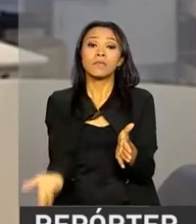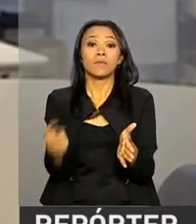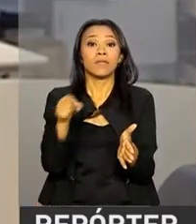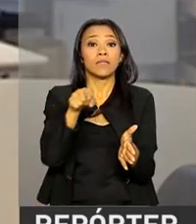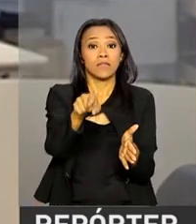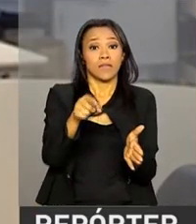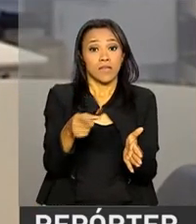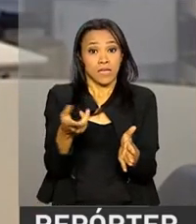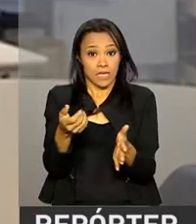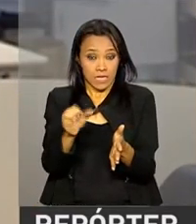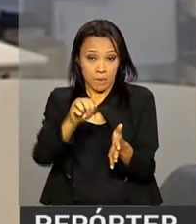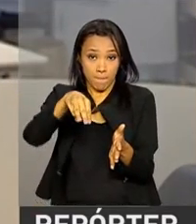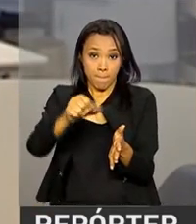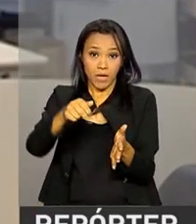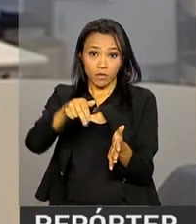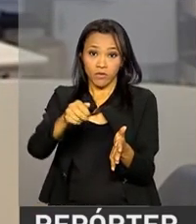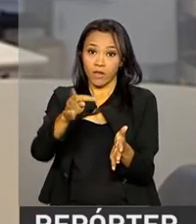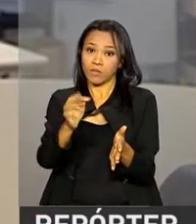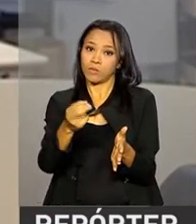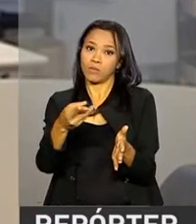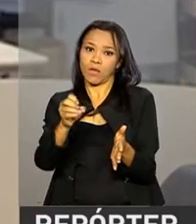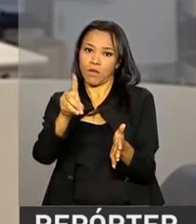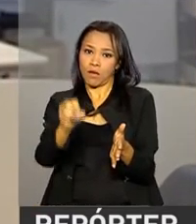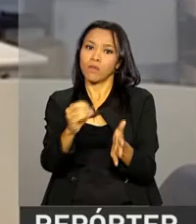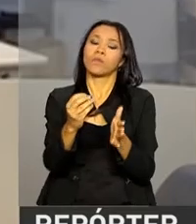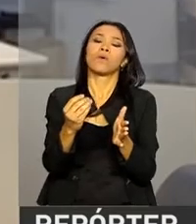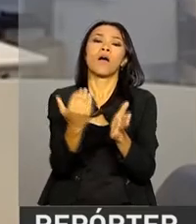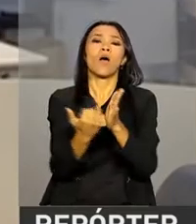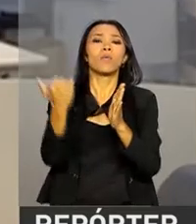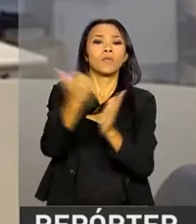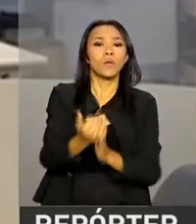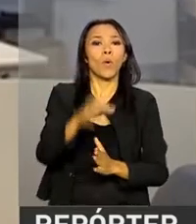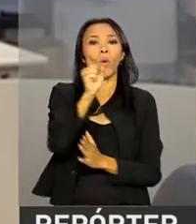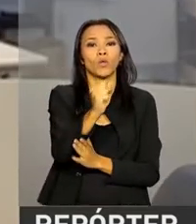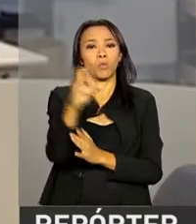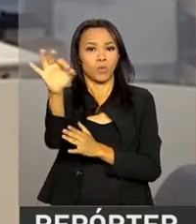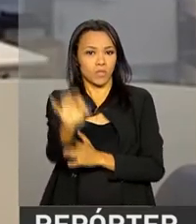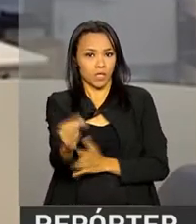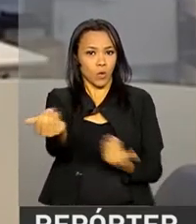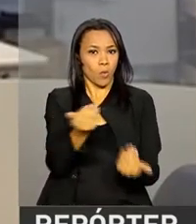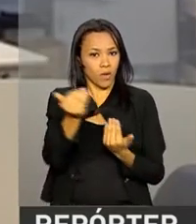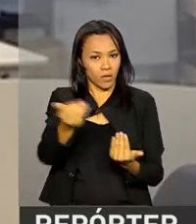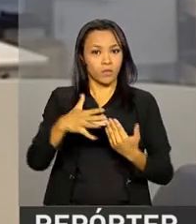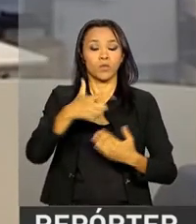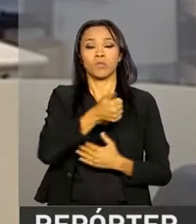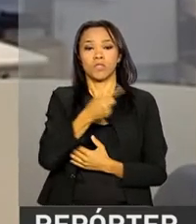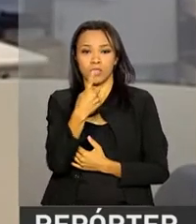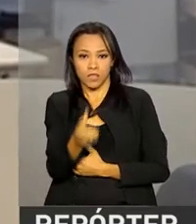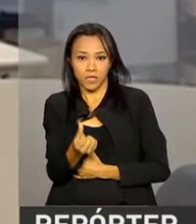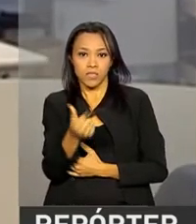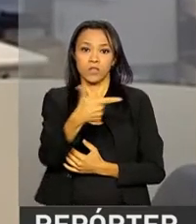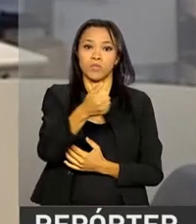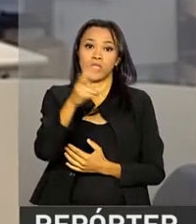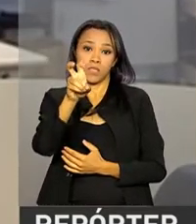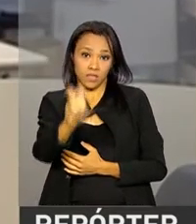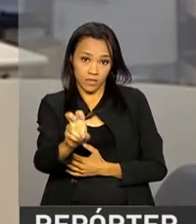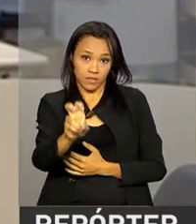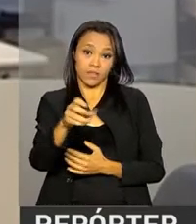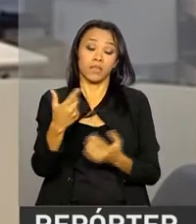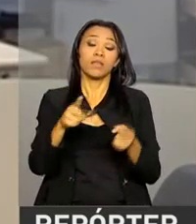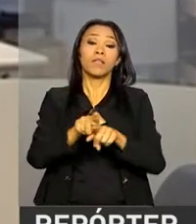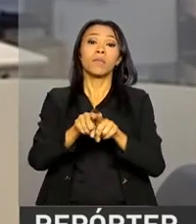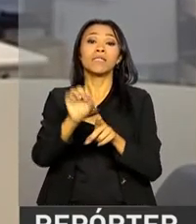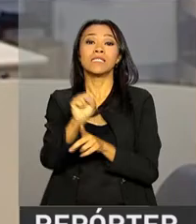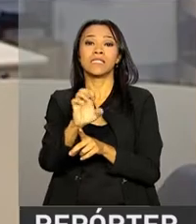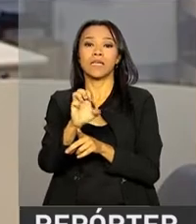como manufaturados cresceu 8% na comparação entre 2016 e 2015 já a exportação de semimanufaturados